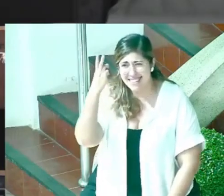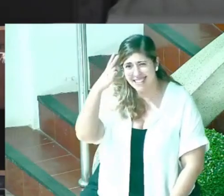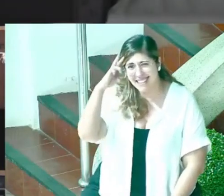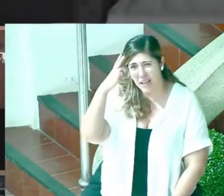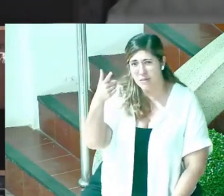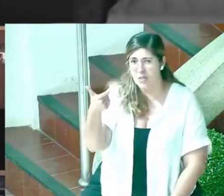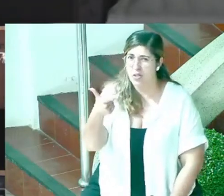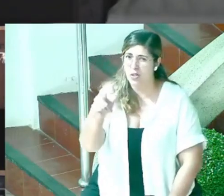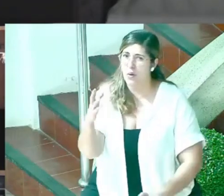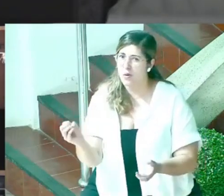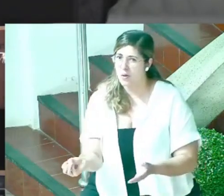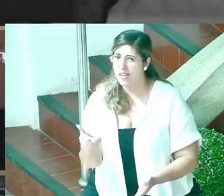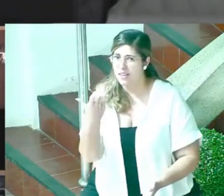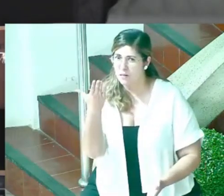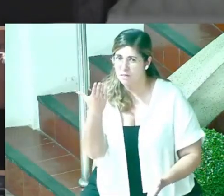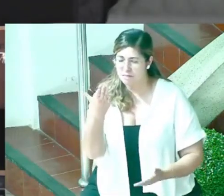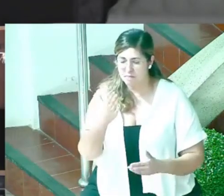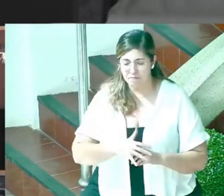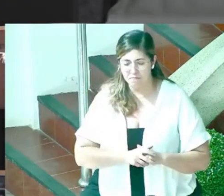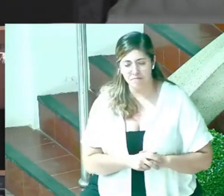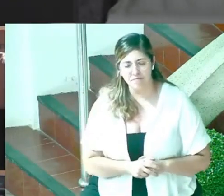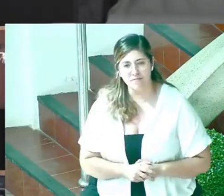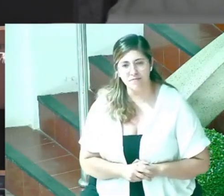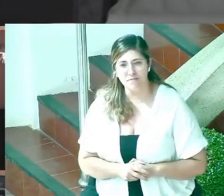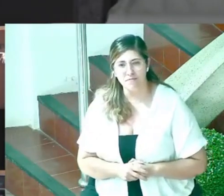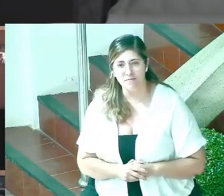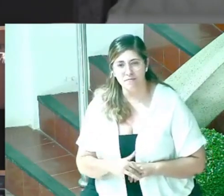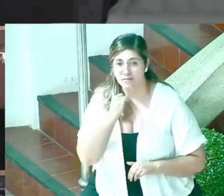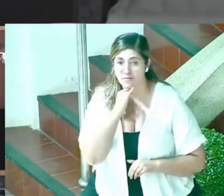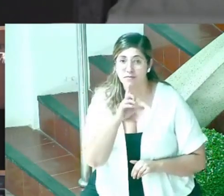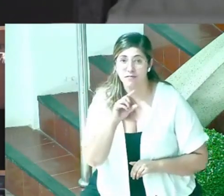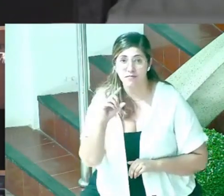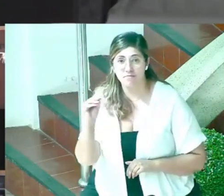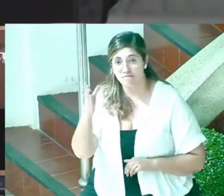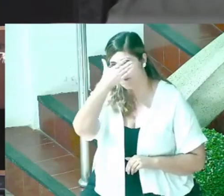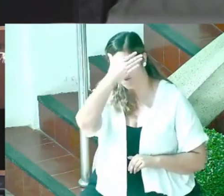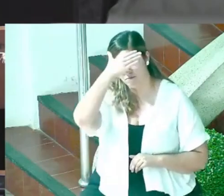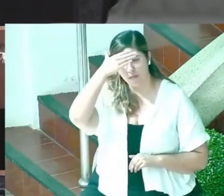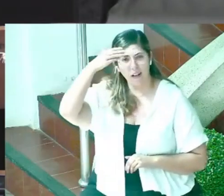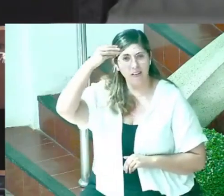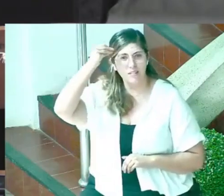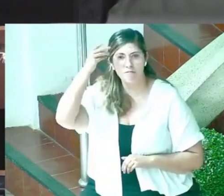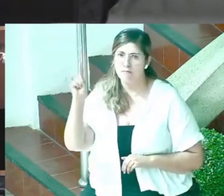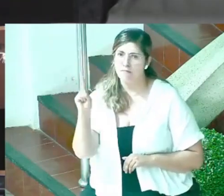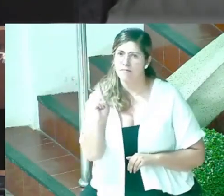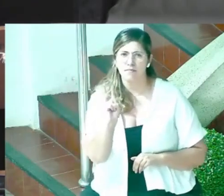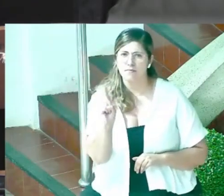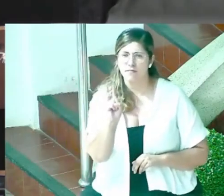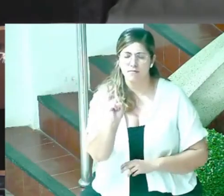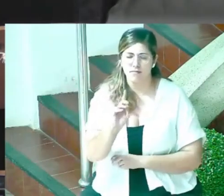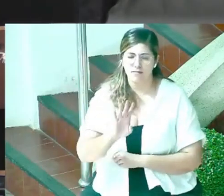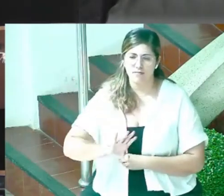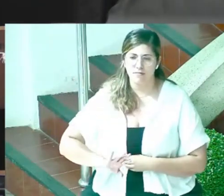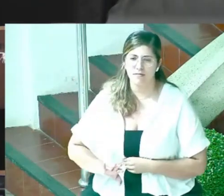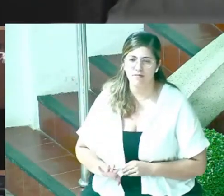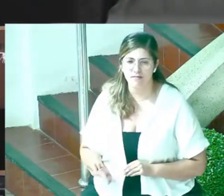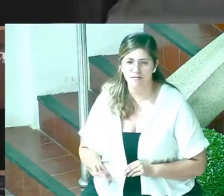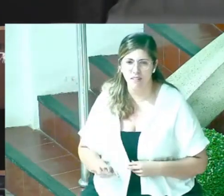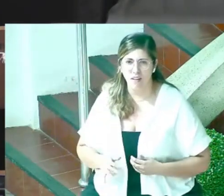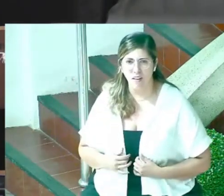E é exatamente isso que Cristo fez por pecadores. Você quer ter ideia